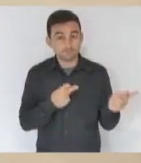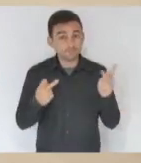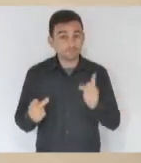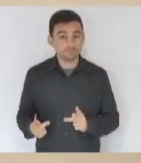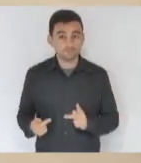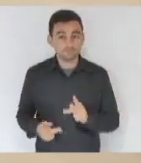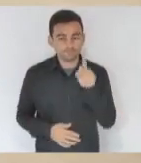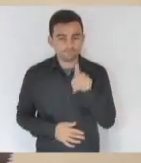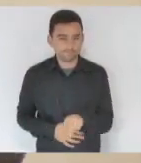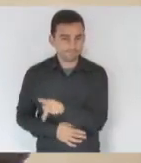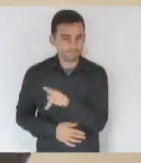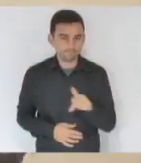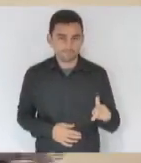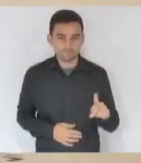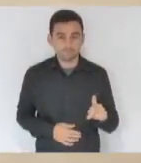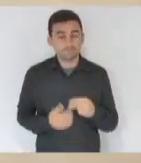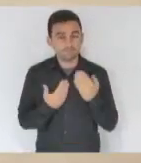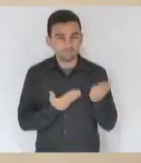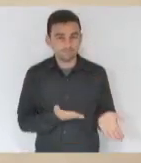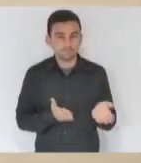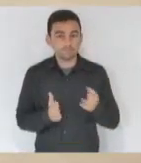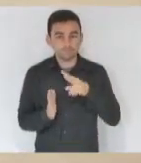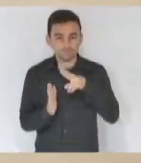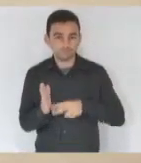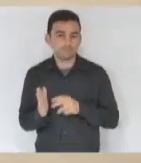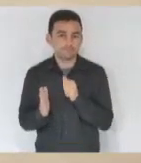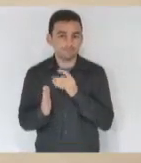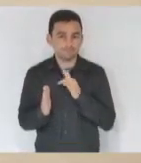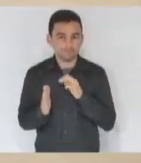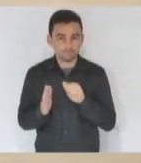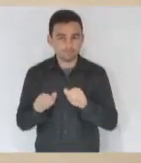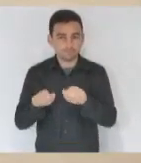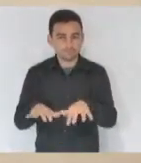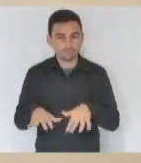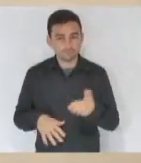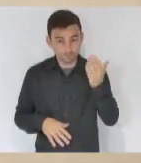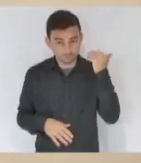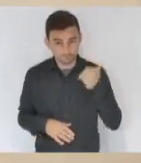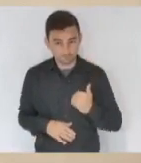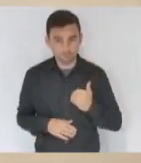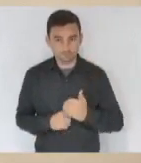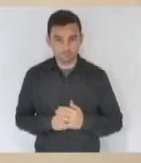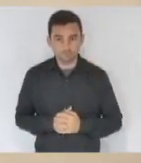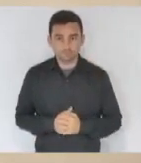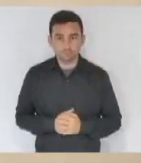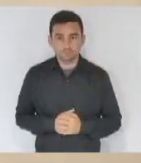Padre Pedro Baldiceira para que proceda à leitura da ata da sessão anterior.